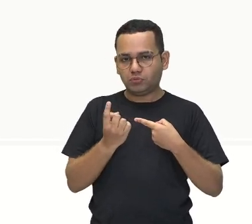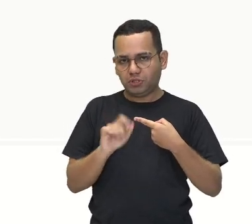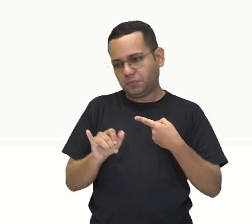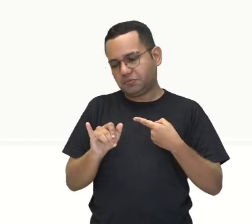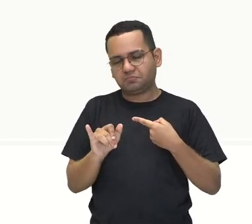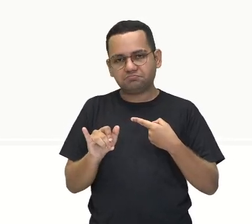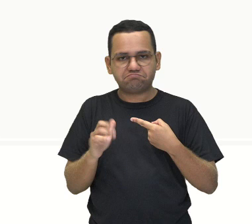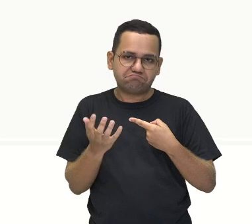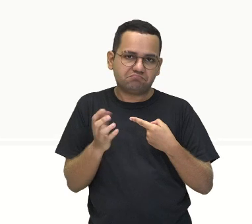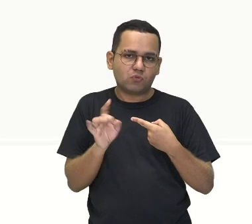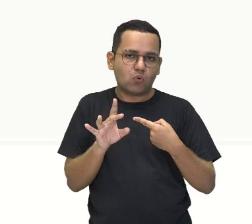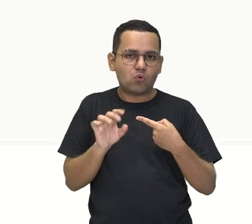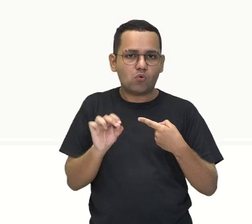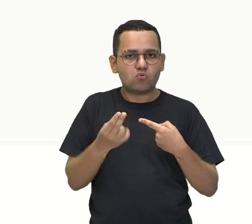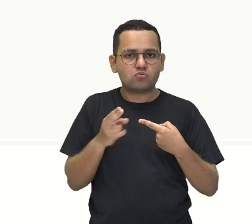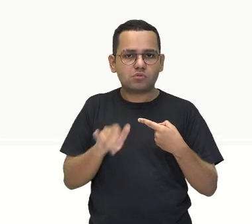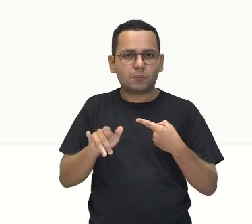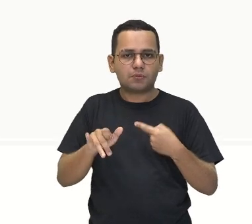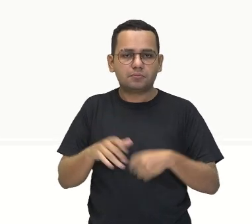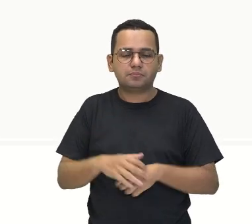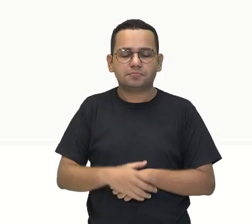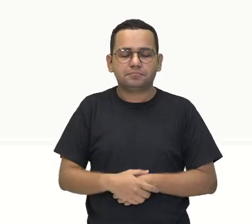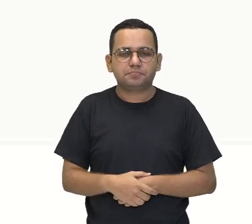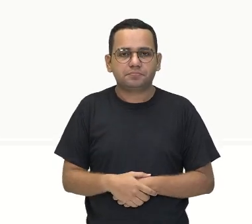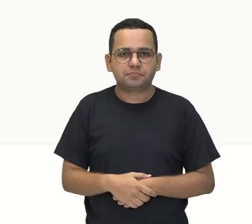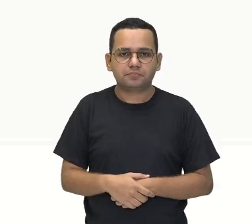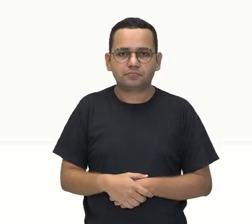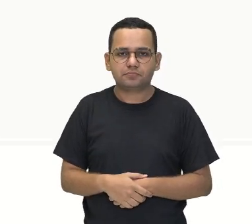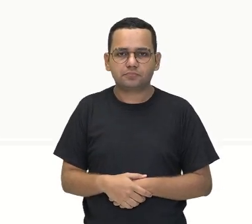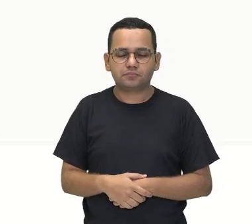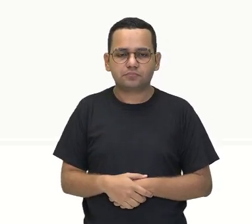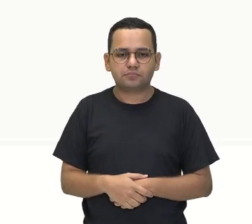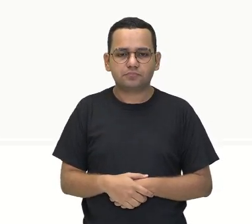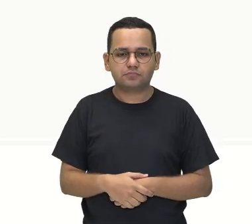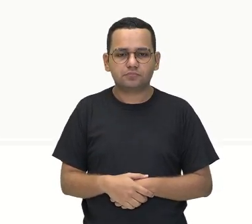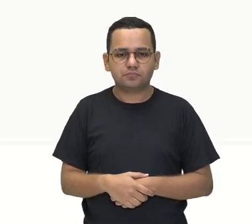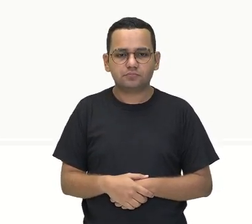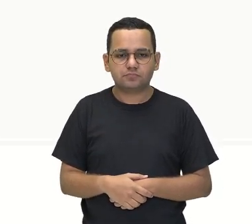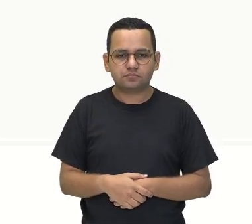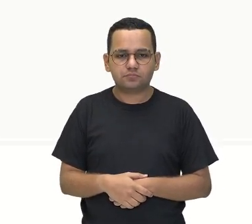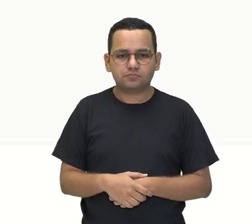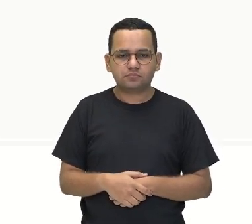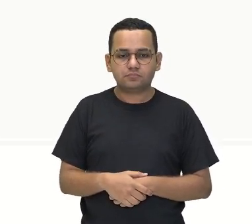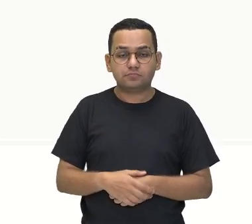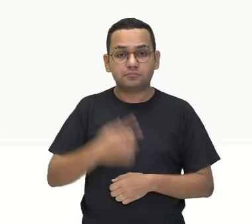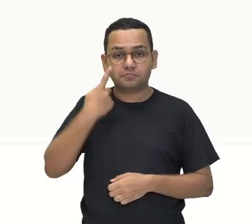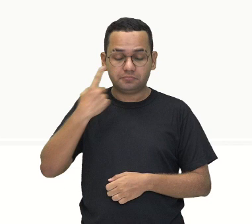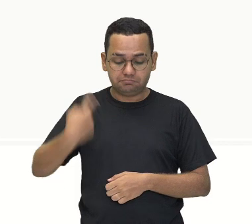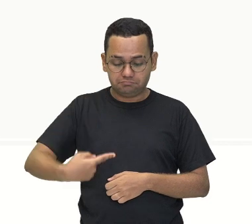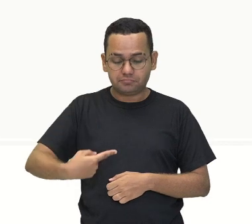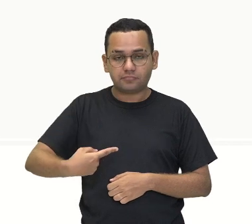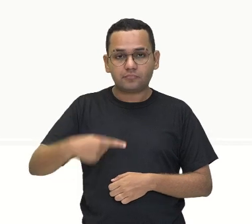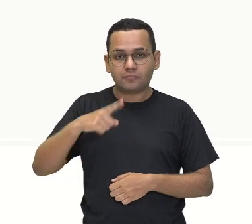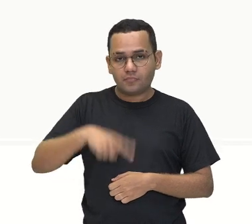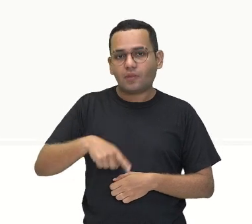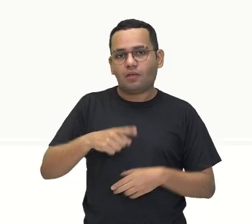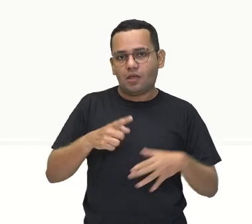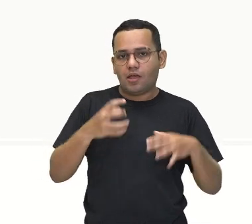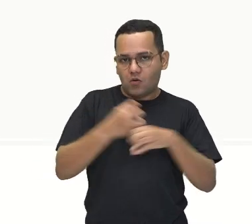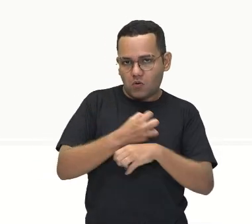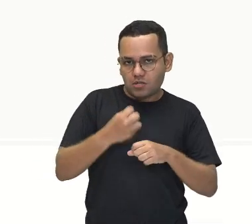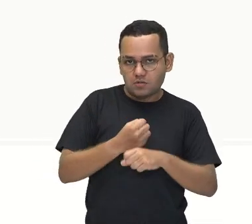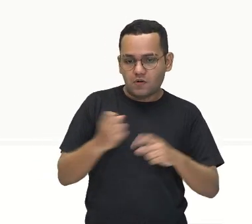1y positivo ou somente y, né? E isso aqui é a nossa equação